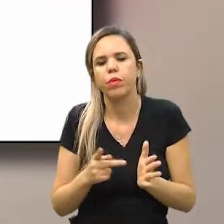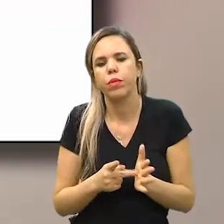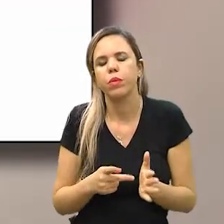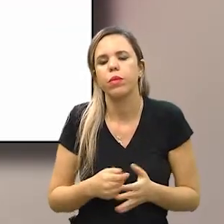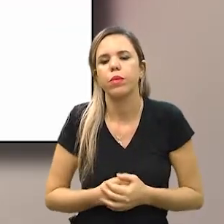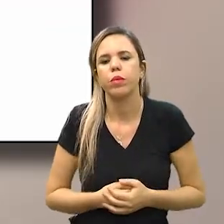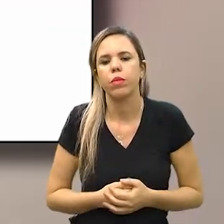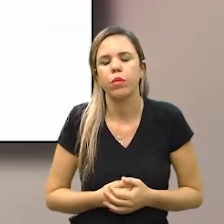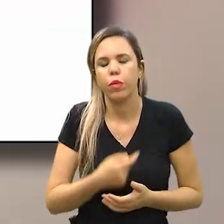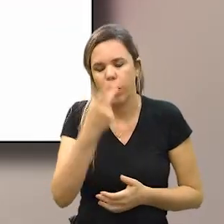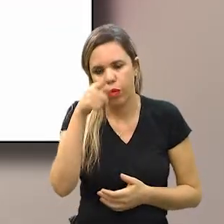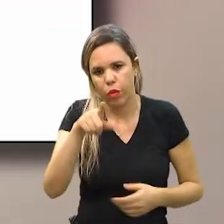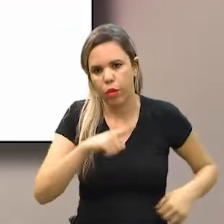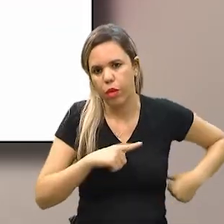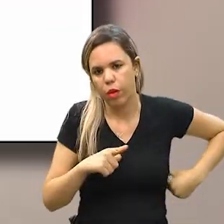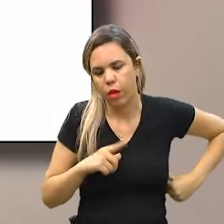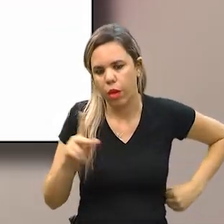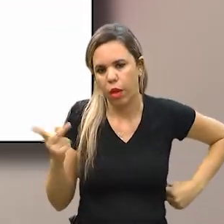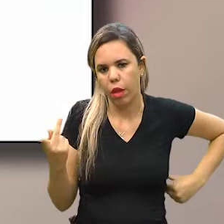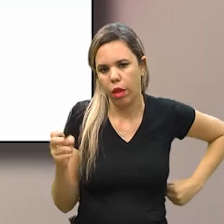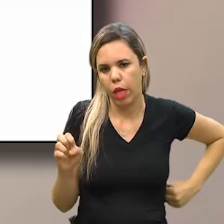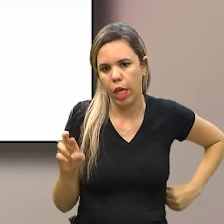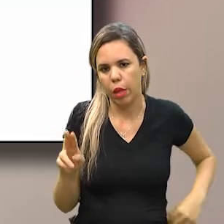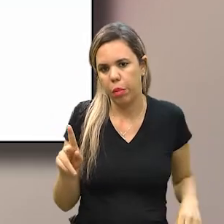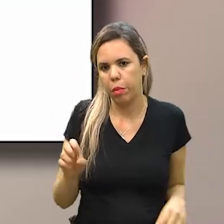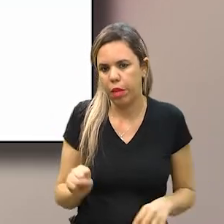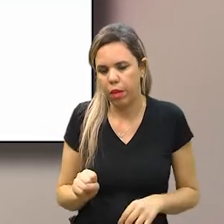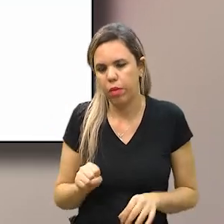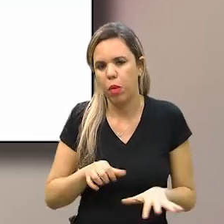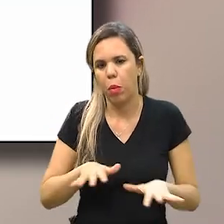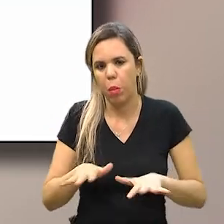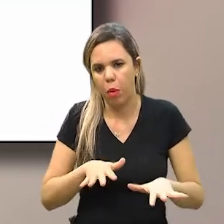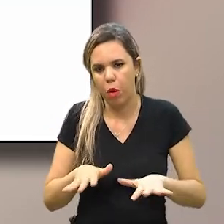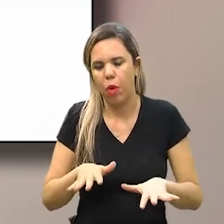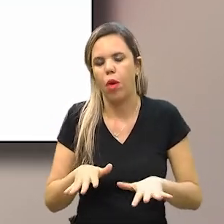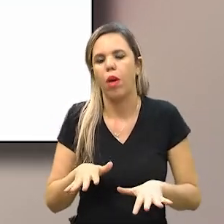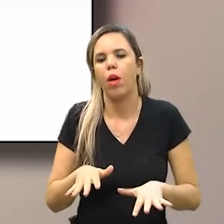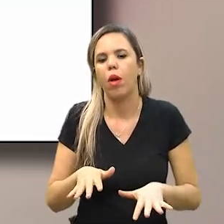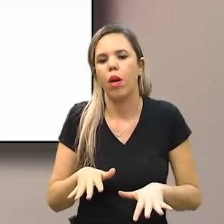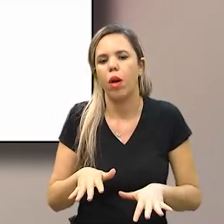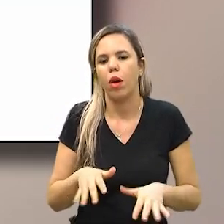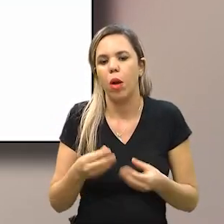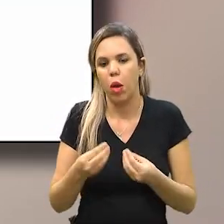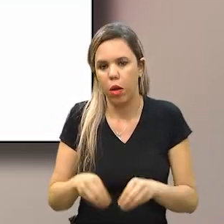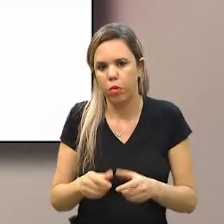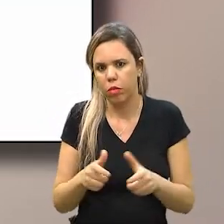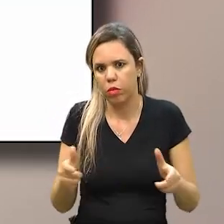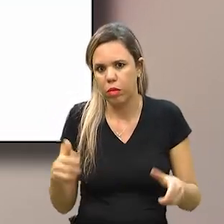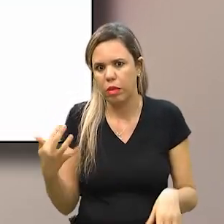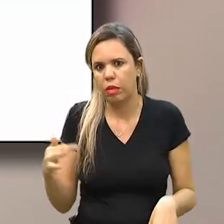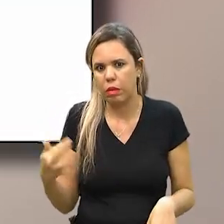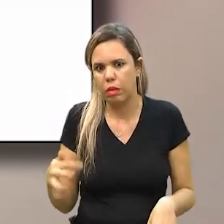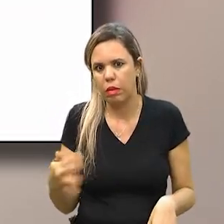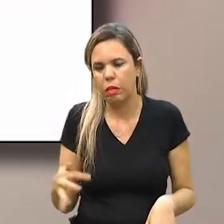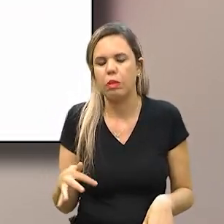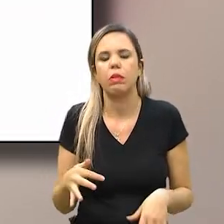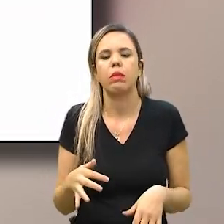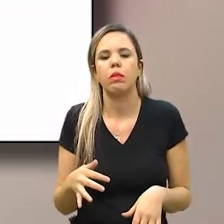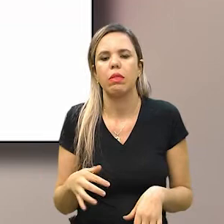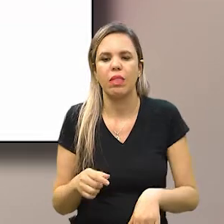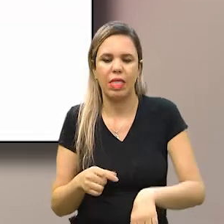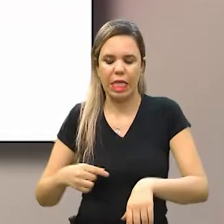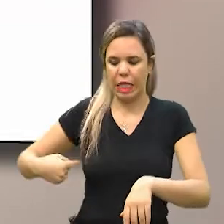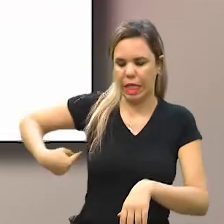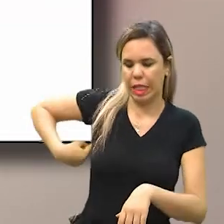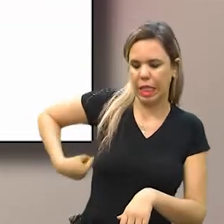verdade, é assim: quando você tem o herpes zoster, você movimentar aquela área comprometida aumenta a dor. Então, se a